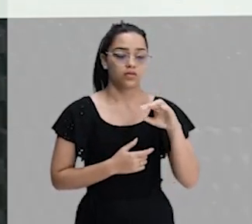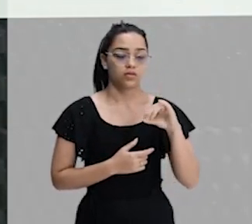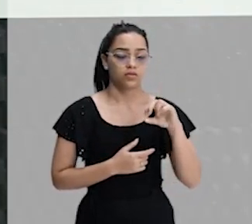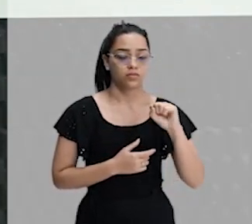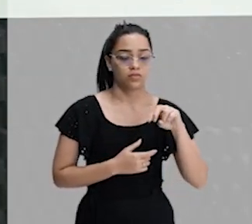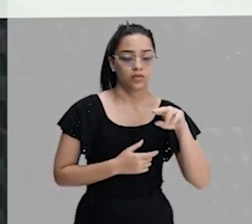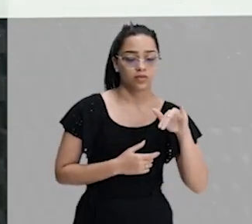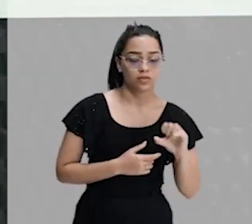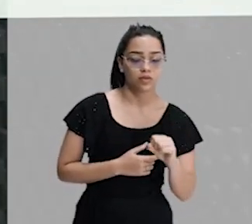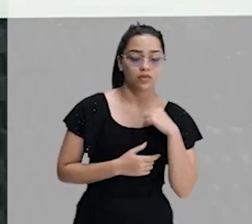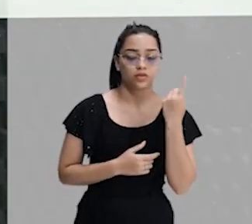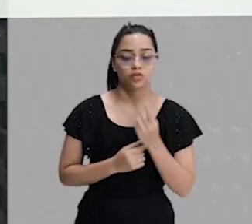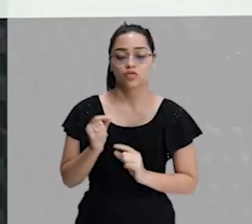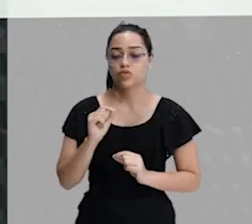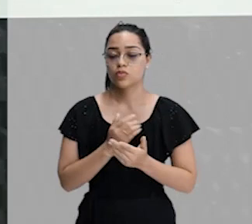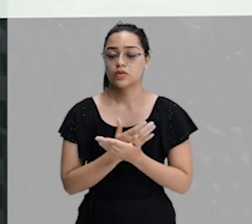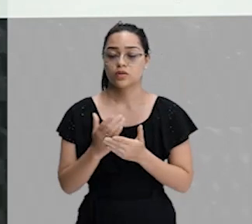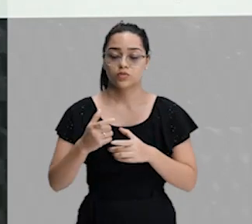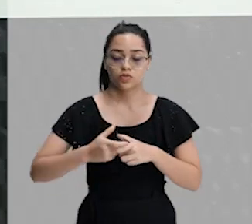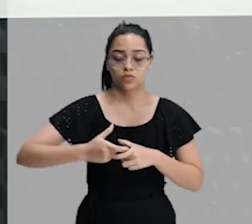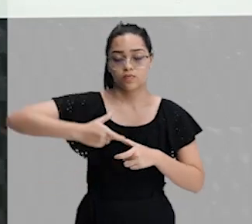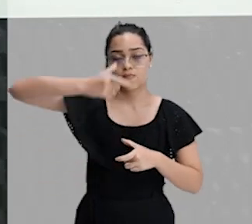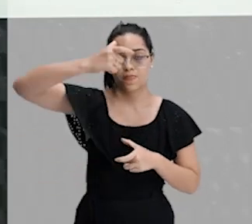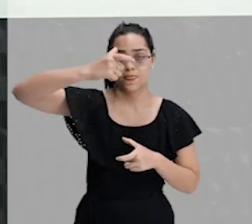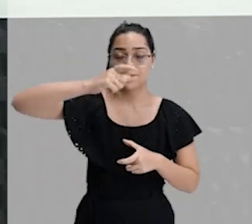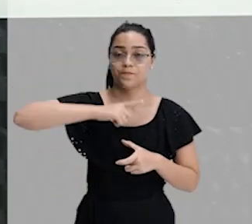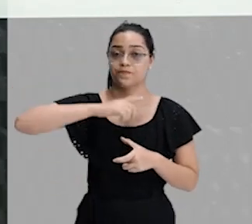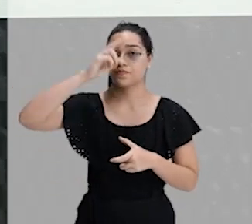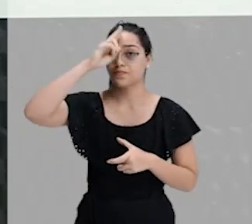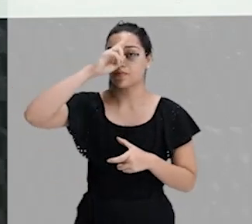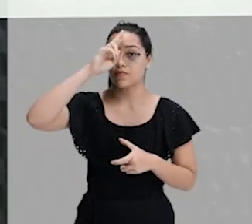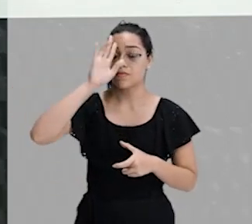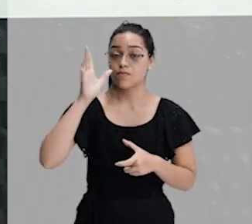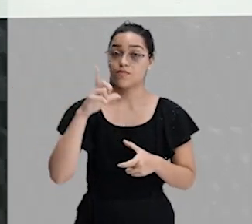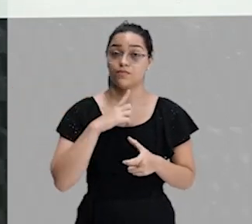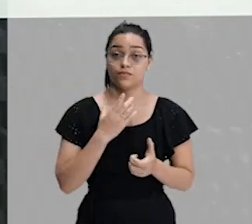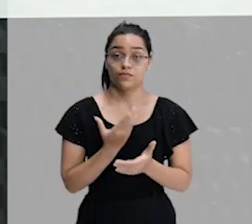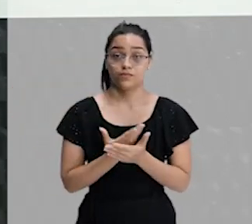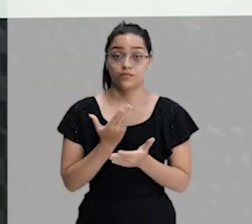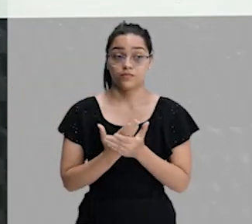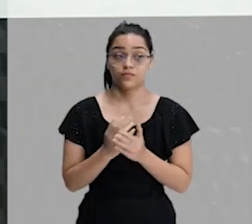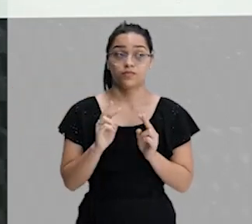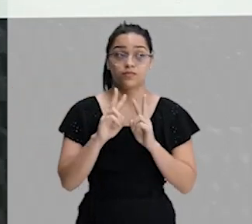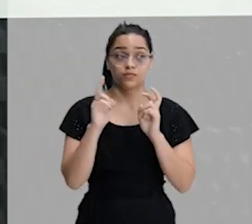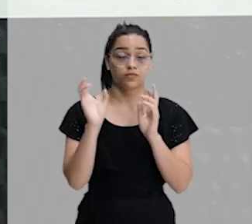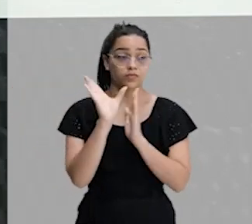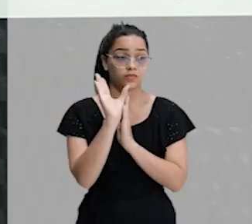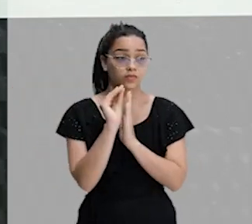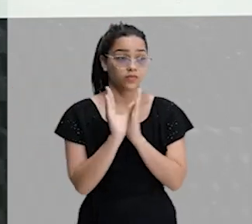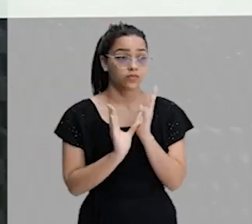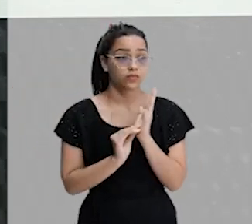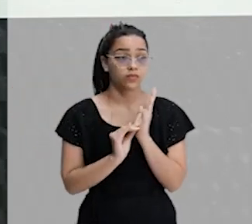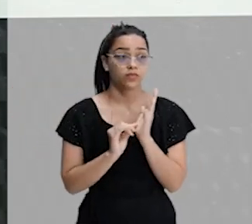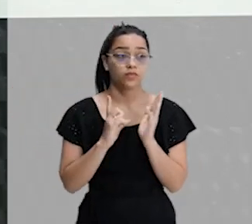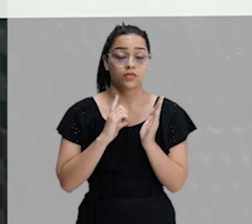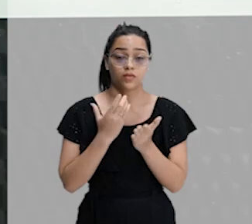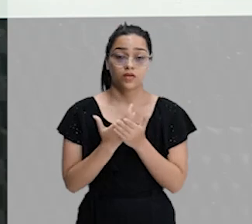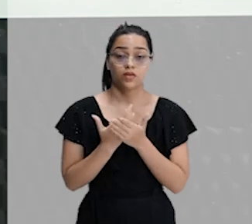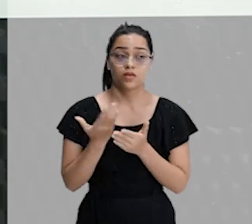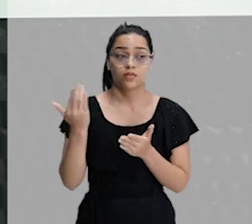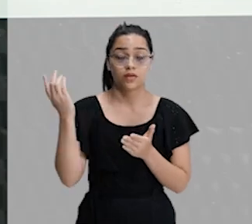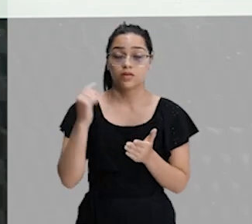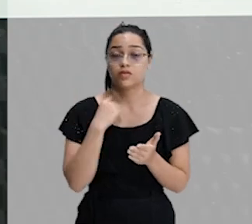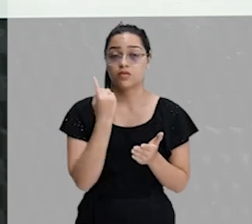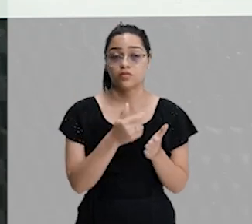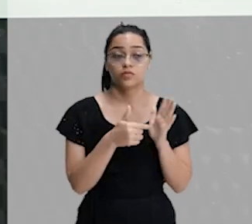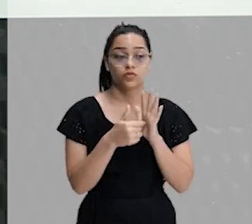e começamos aqui com o cilindro, tá? Lembrando que nós já temos uma aula sobre esse conteúdo. Tá? Na aula passada a gente